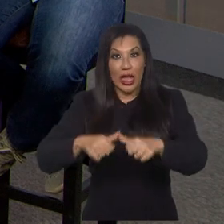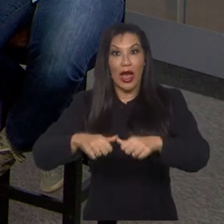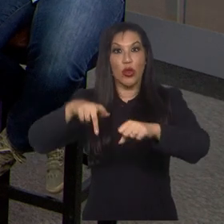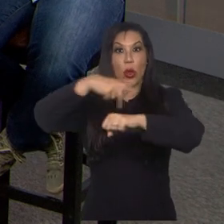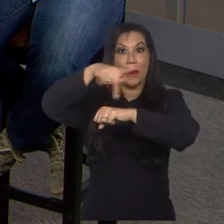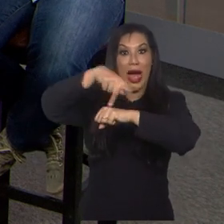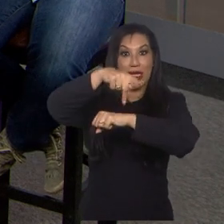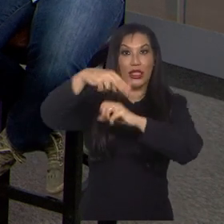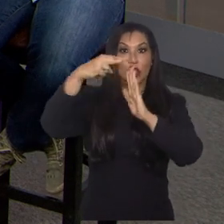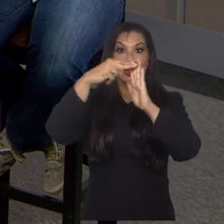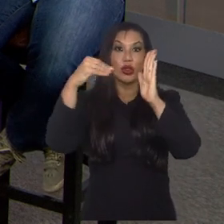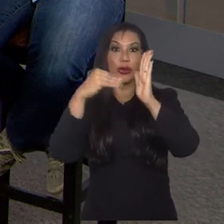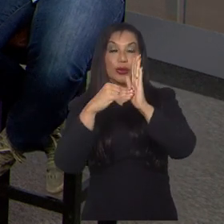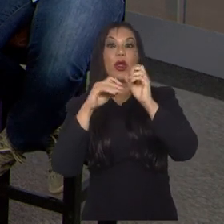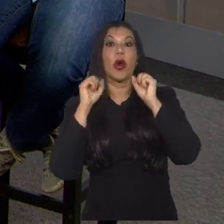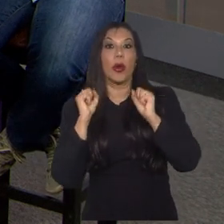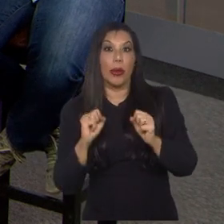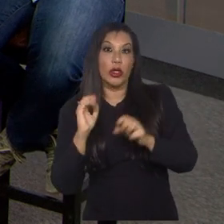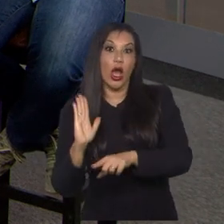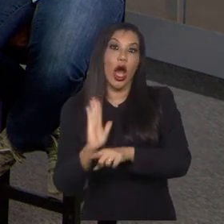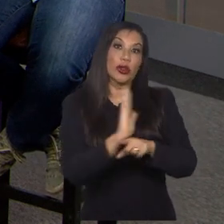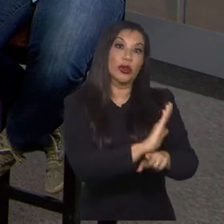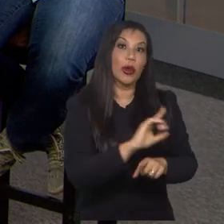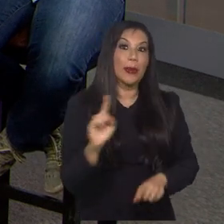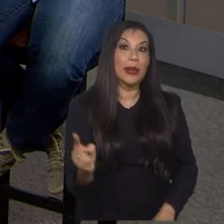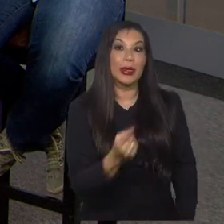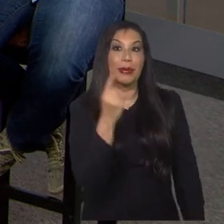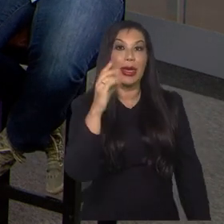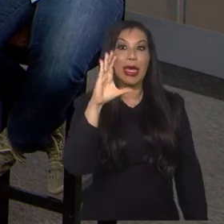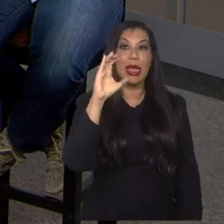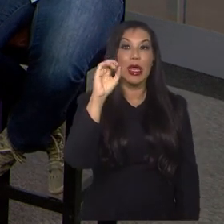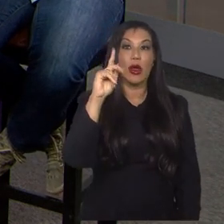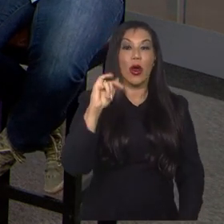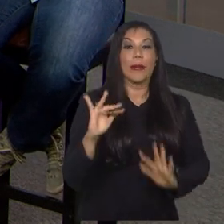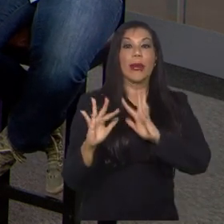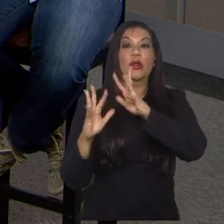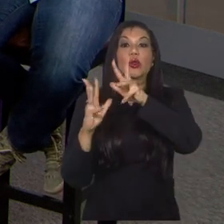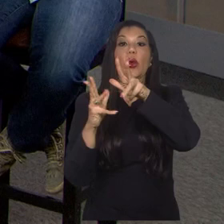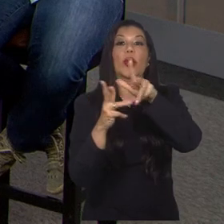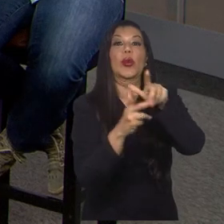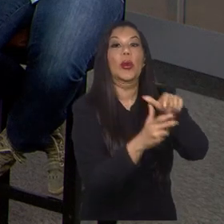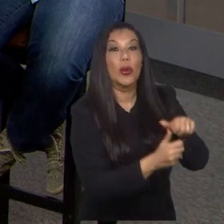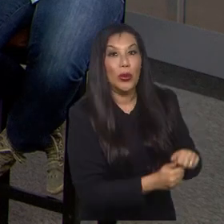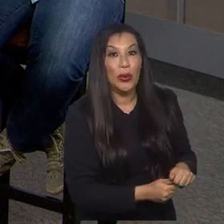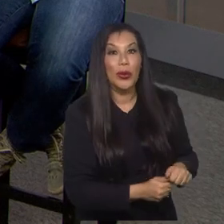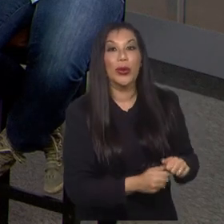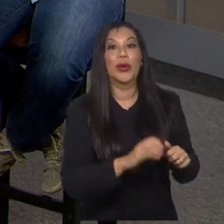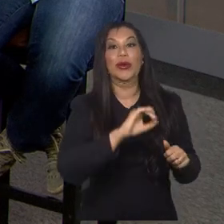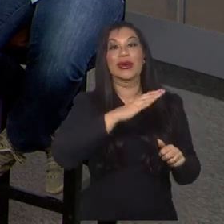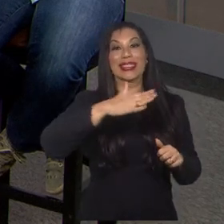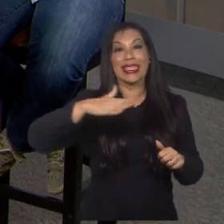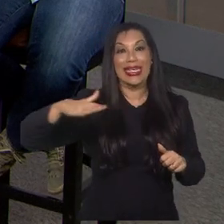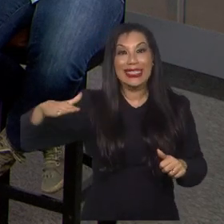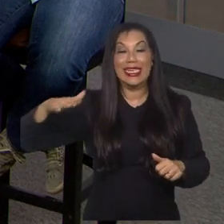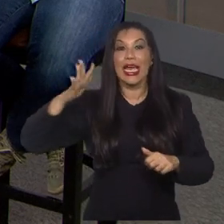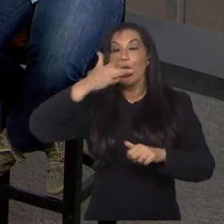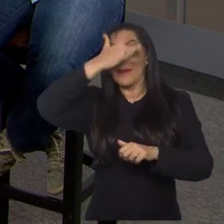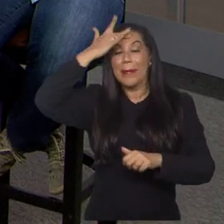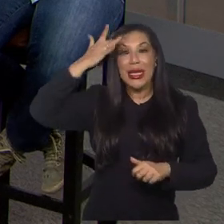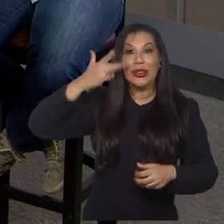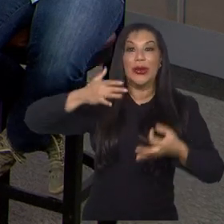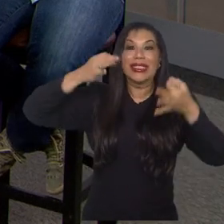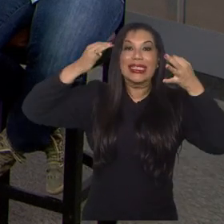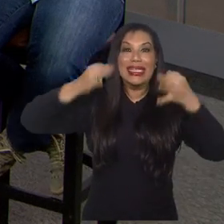sim fazer a diferença, né? A primeira Copa do Mundo no Hemisfério Sul, primeira Copa do Mundo lá na Oceania, a galera com certeza